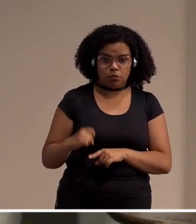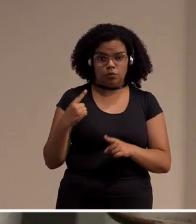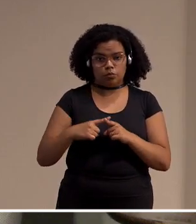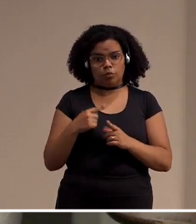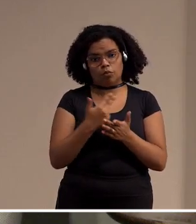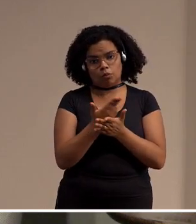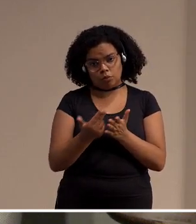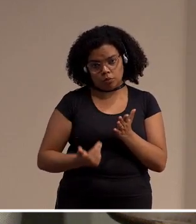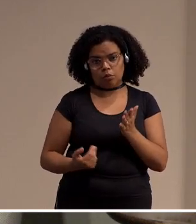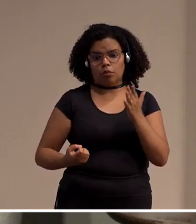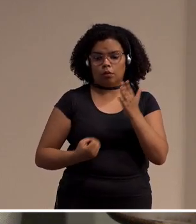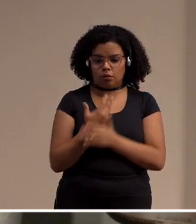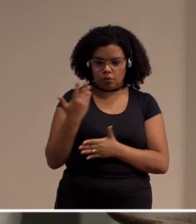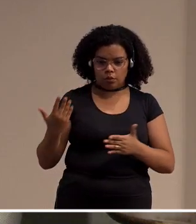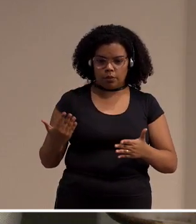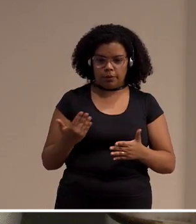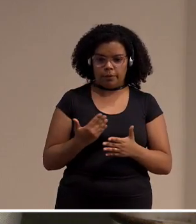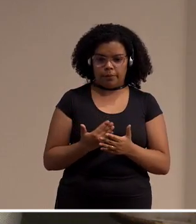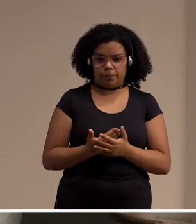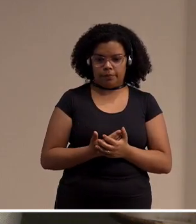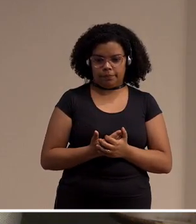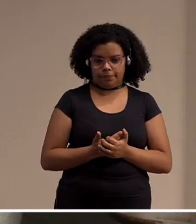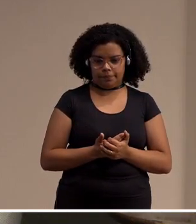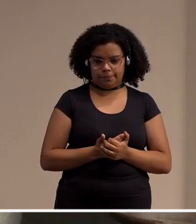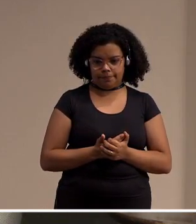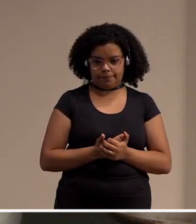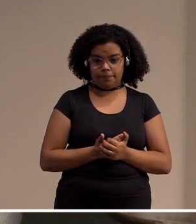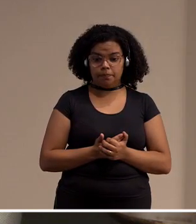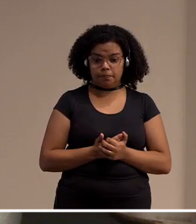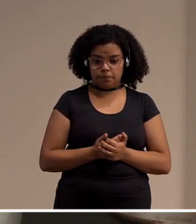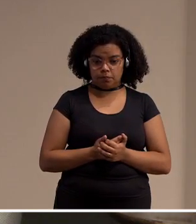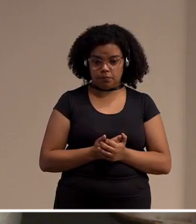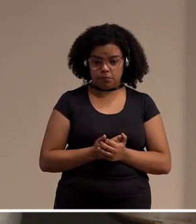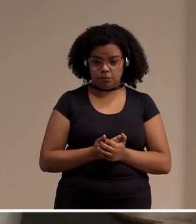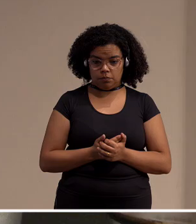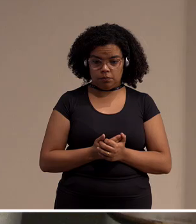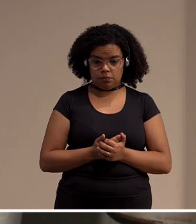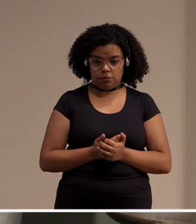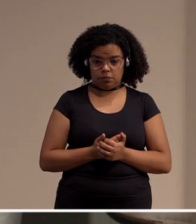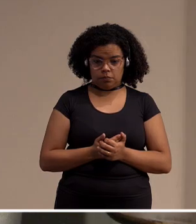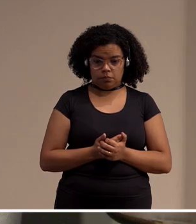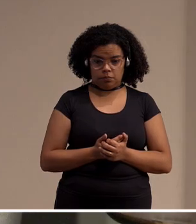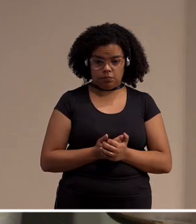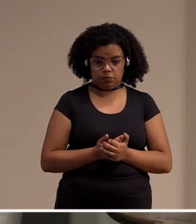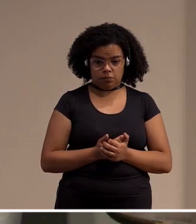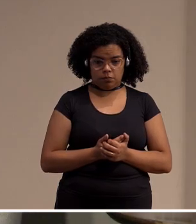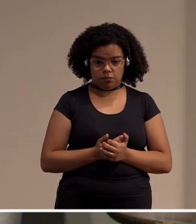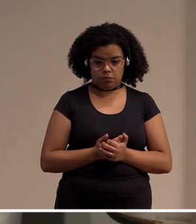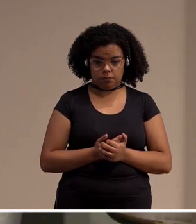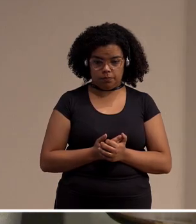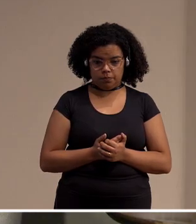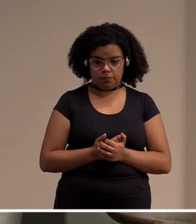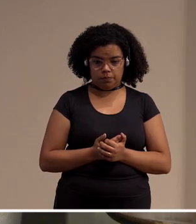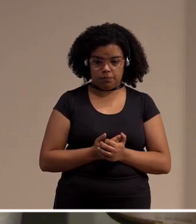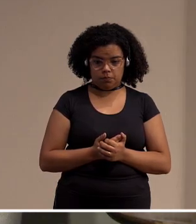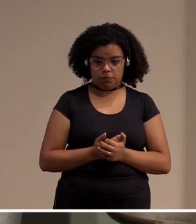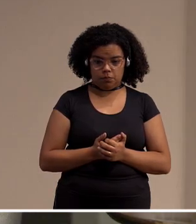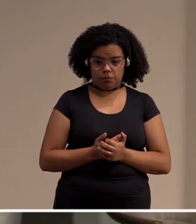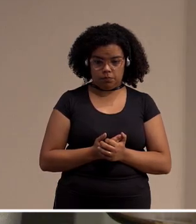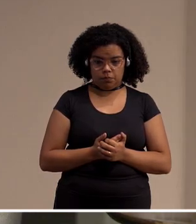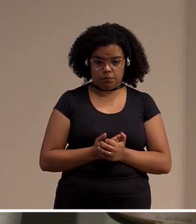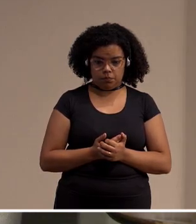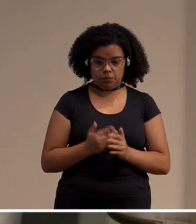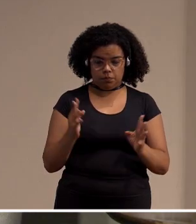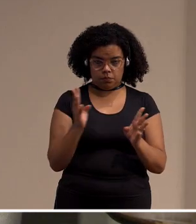Ela desenhou, ela inventou o curral circular que conduz os animais como se fossem dentro de uma espécie de labirinto para